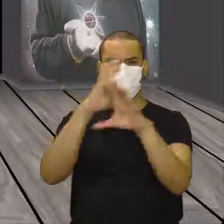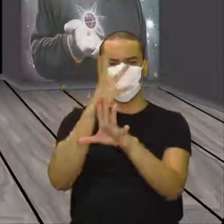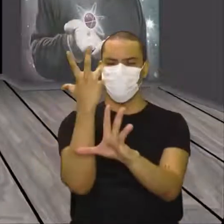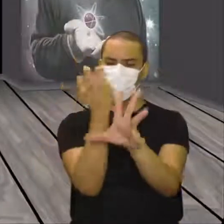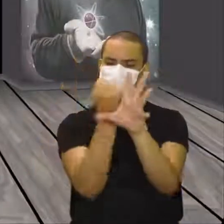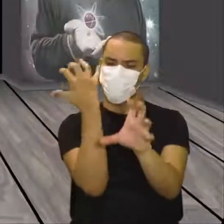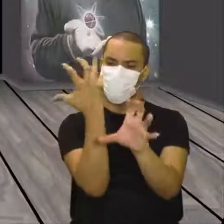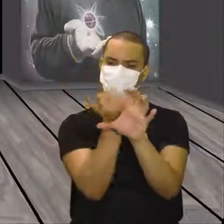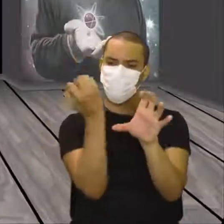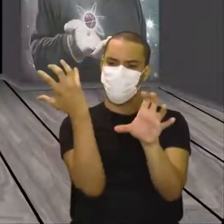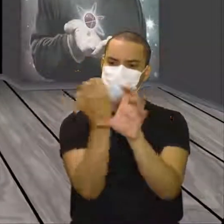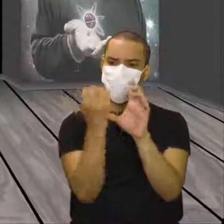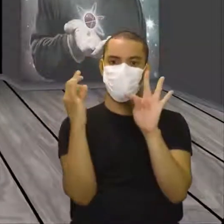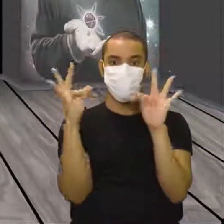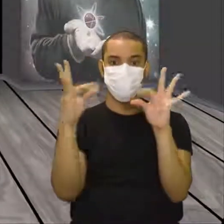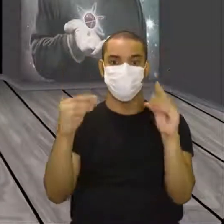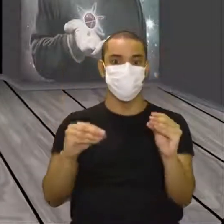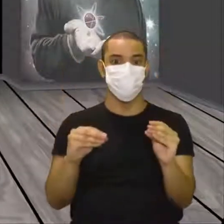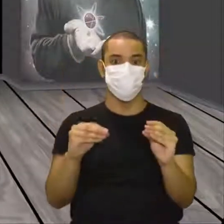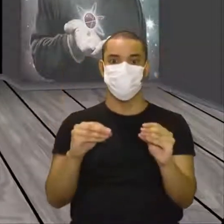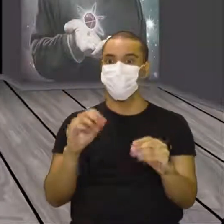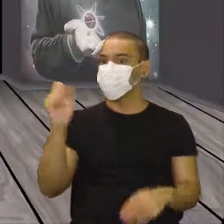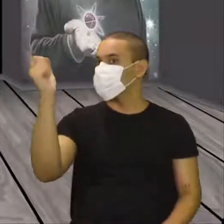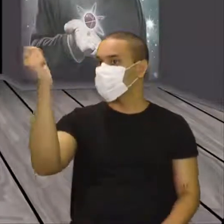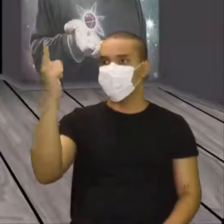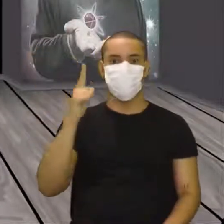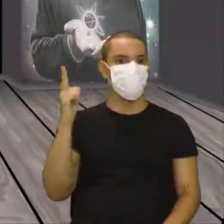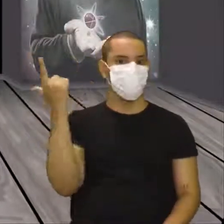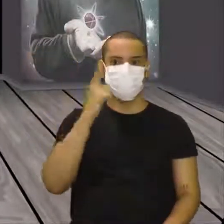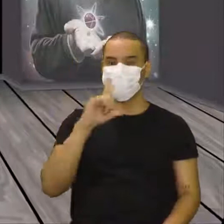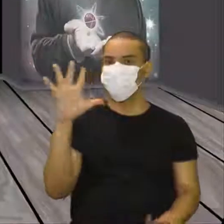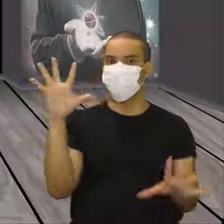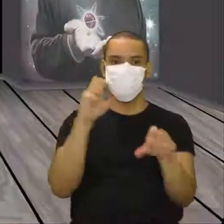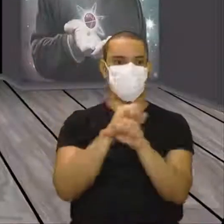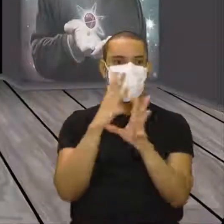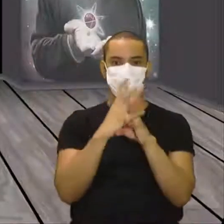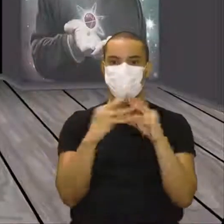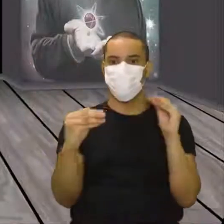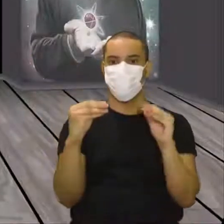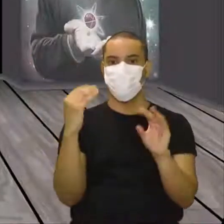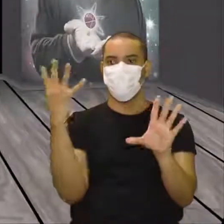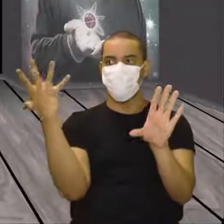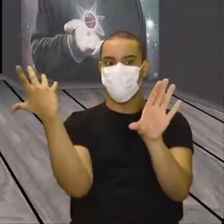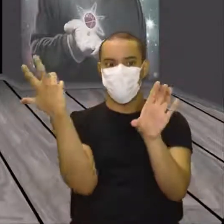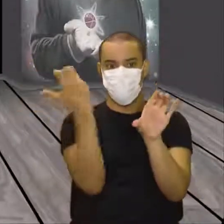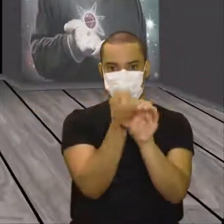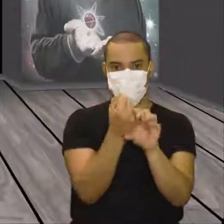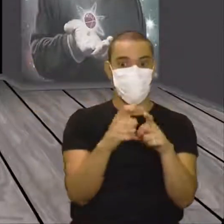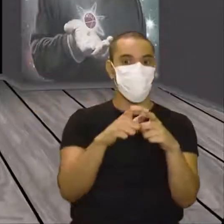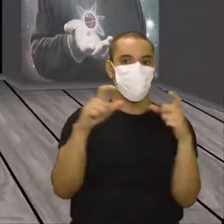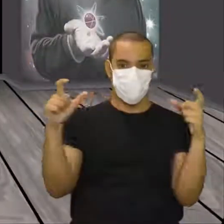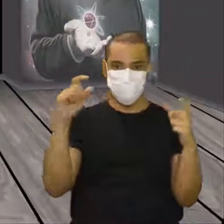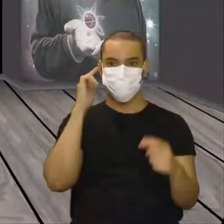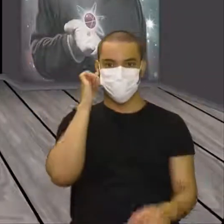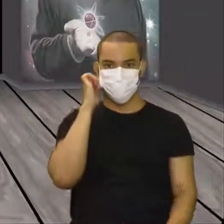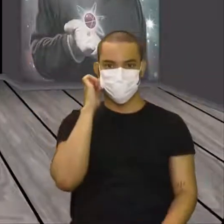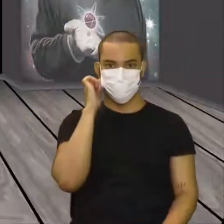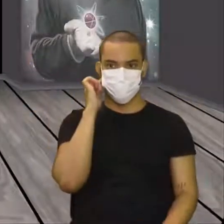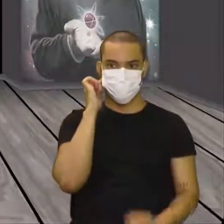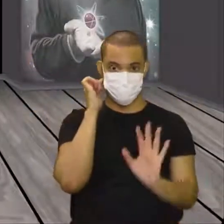tudo no horizonte de eventos que nem a luz consegue escapar da gravidade dele, de tão grande que é.